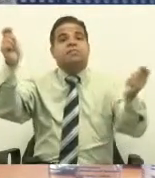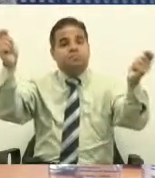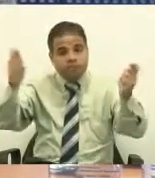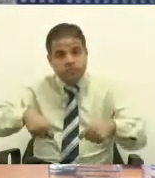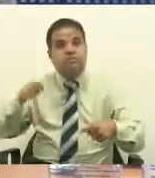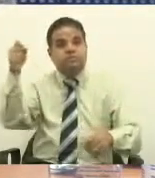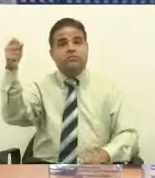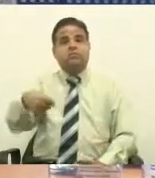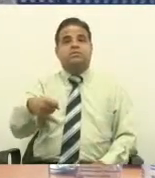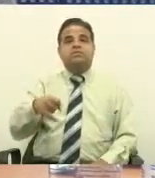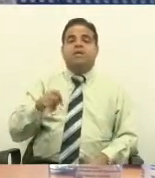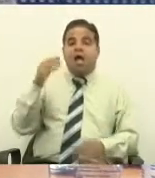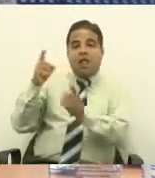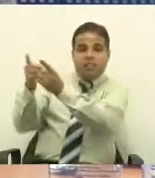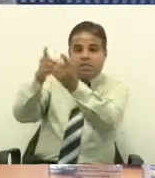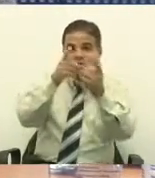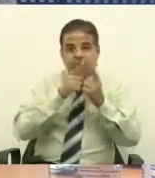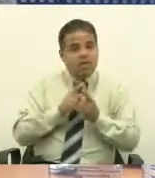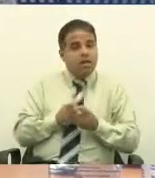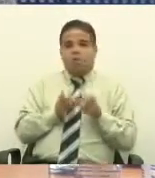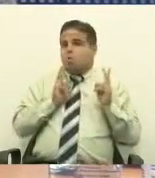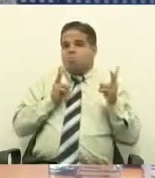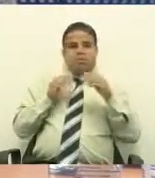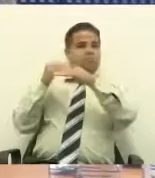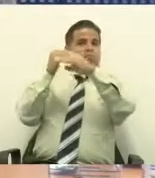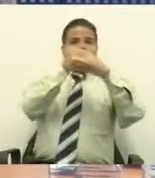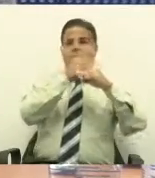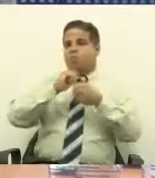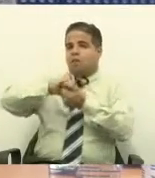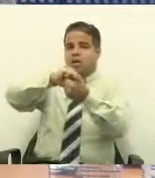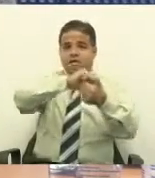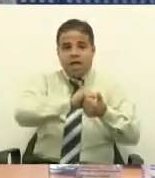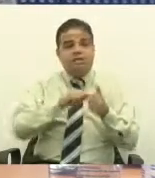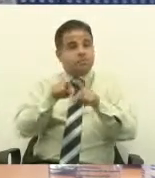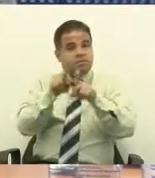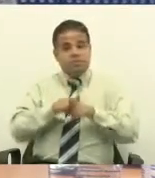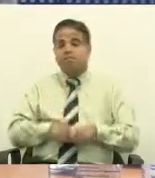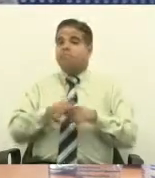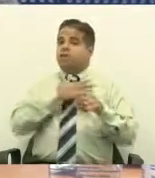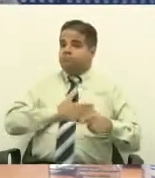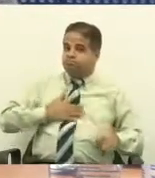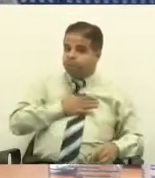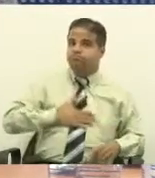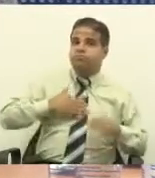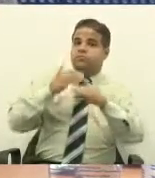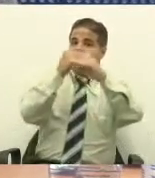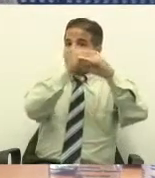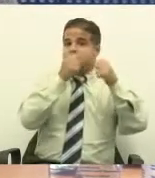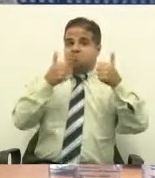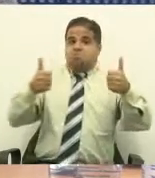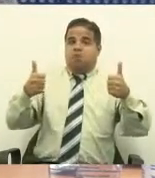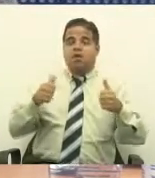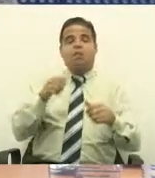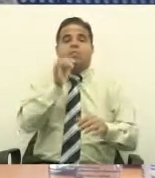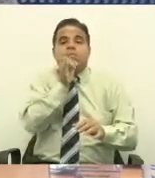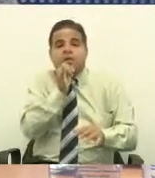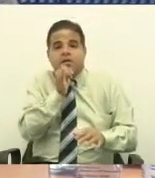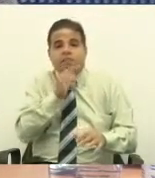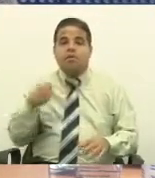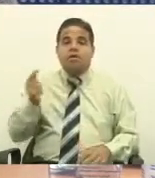possível, sim, atender com o mesmo nível de qualidade e com o mesmo nível de satisfação. Por exemplo, nós